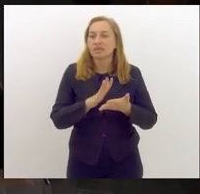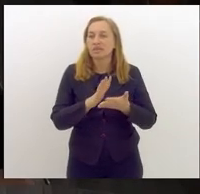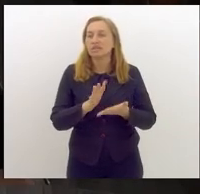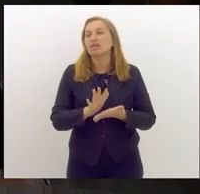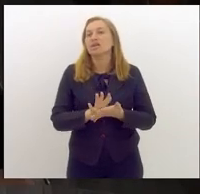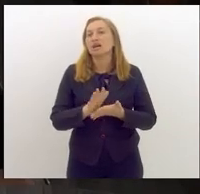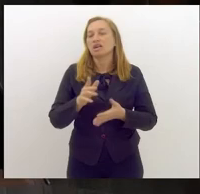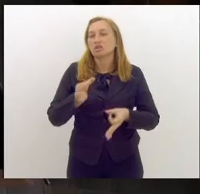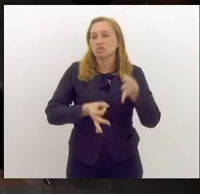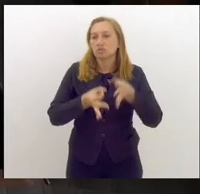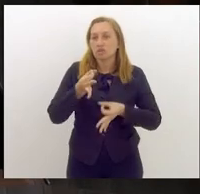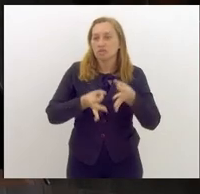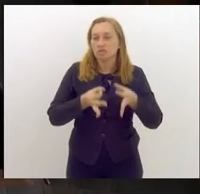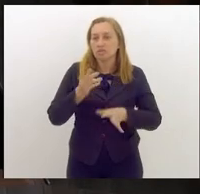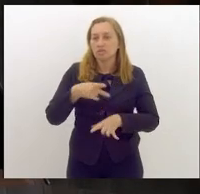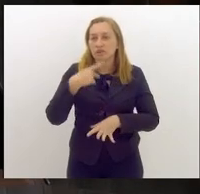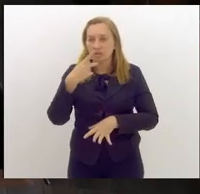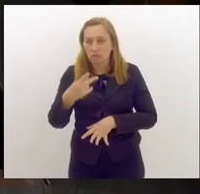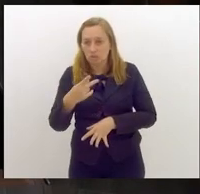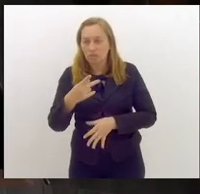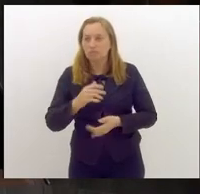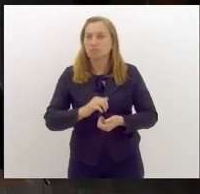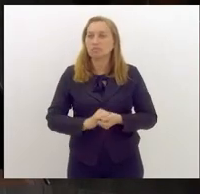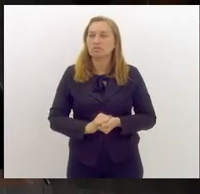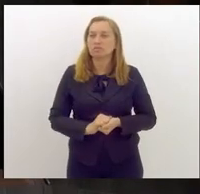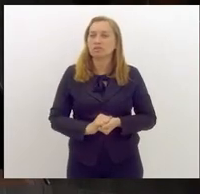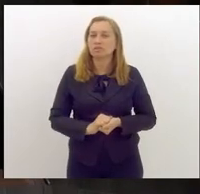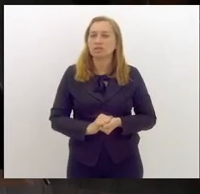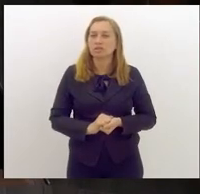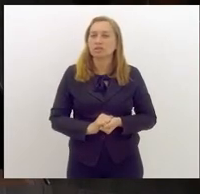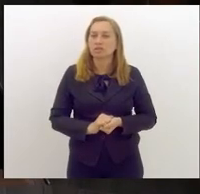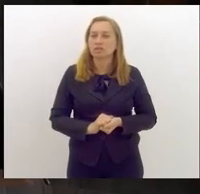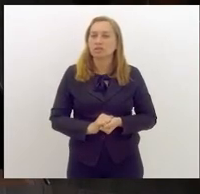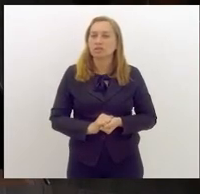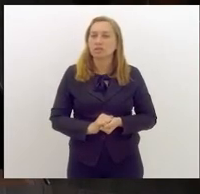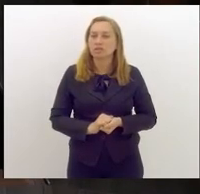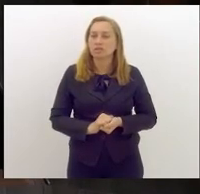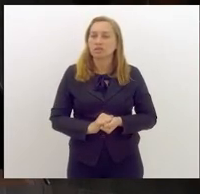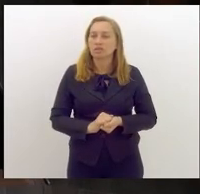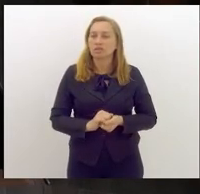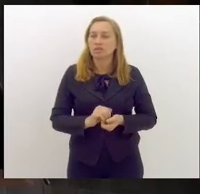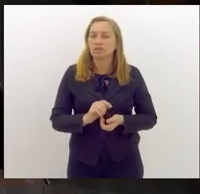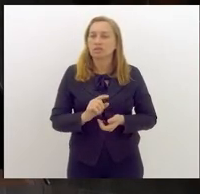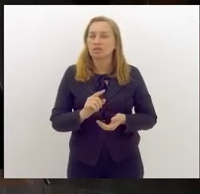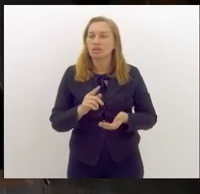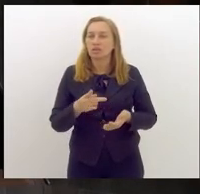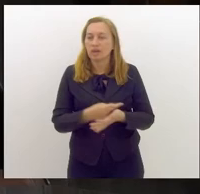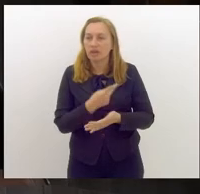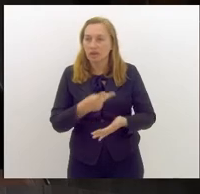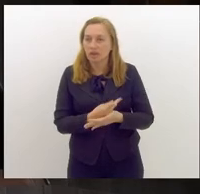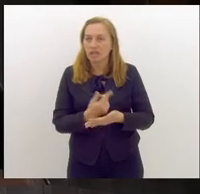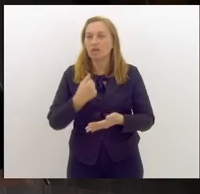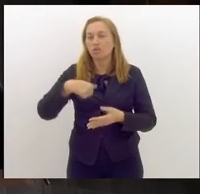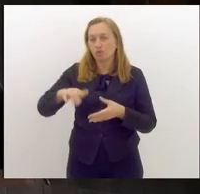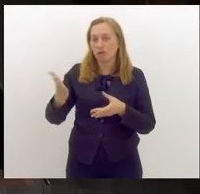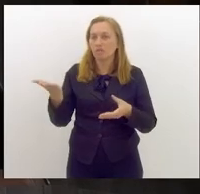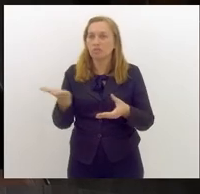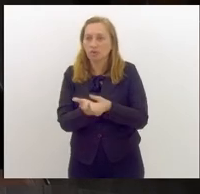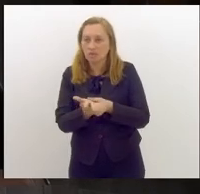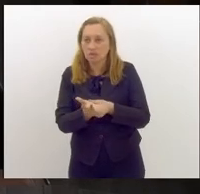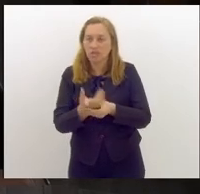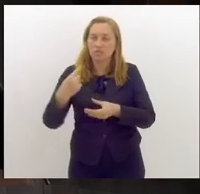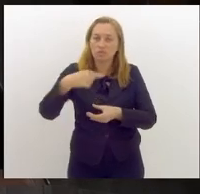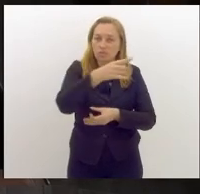ilícito sem dolo e eu recorri o processo veio